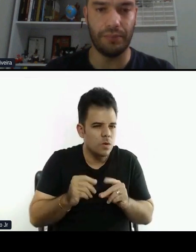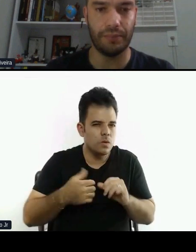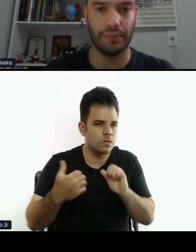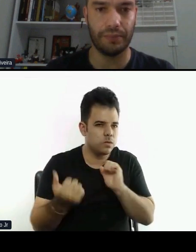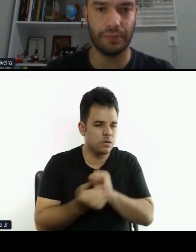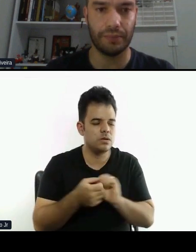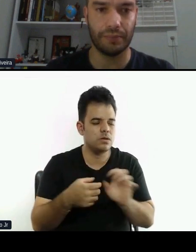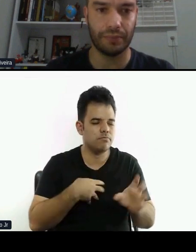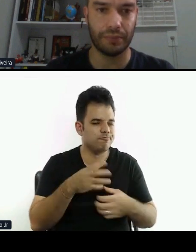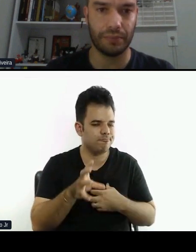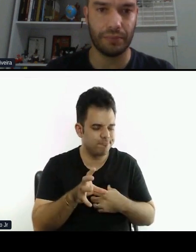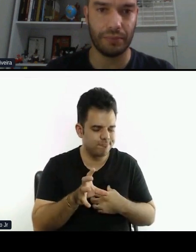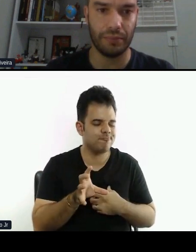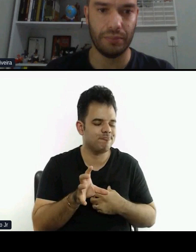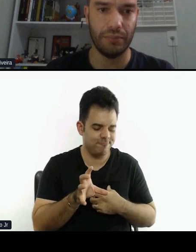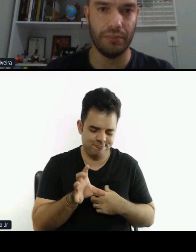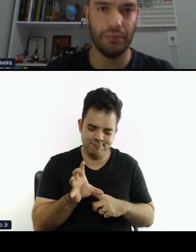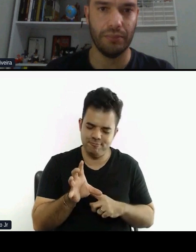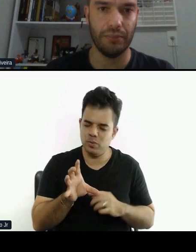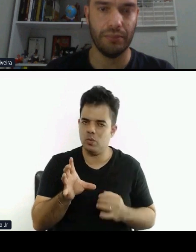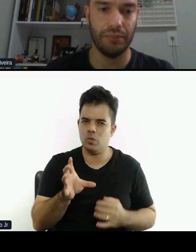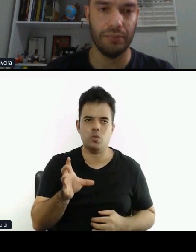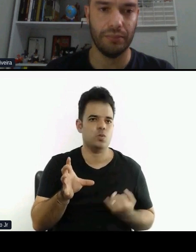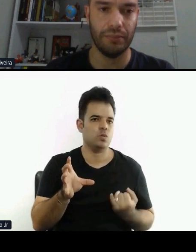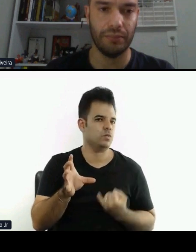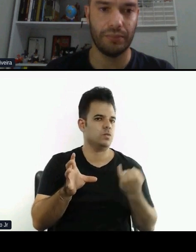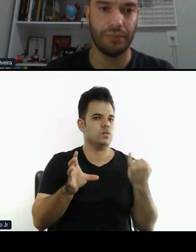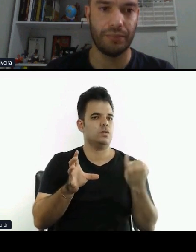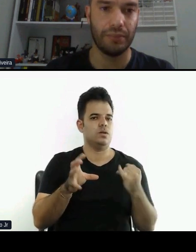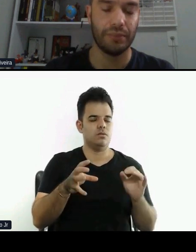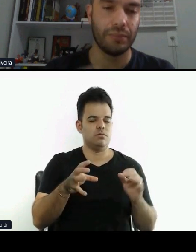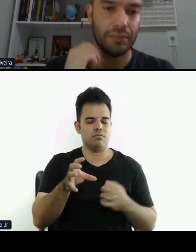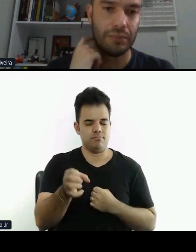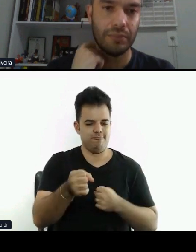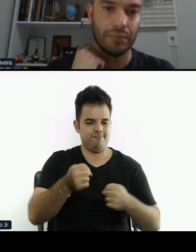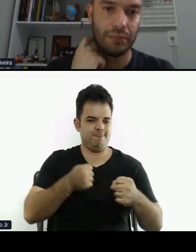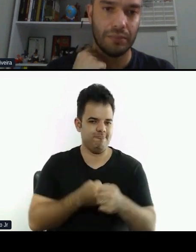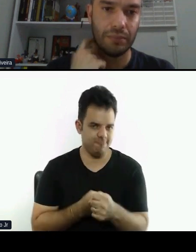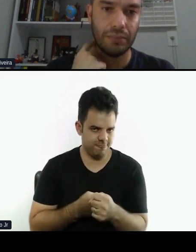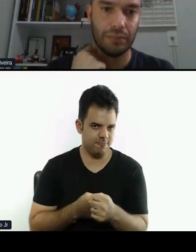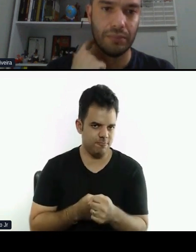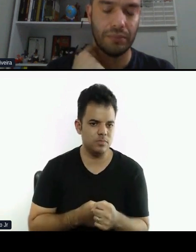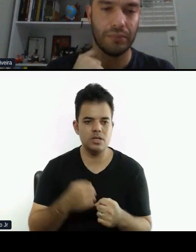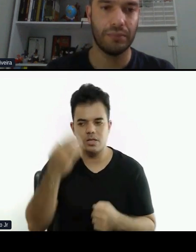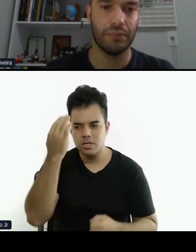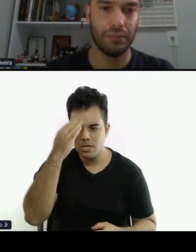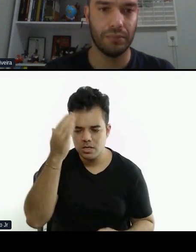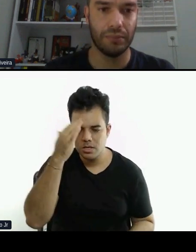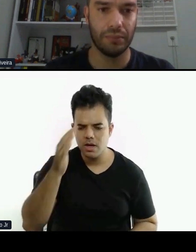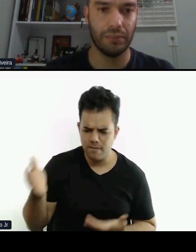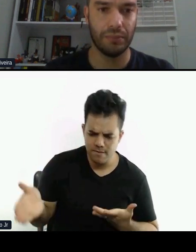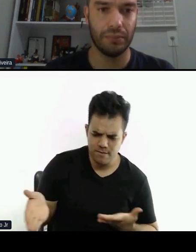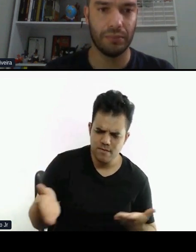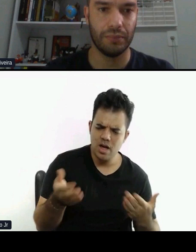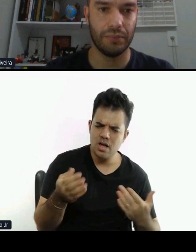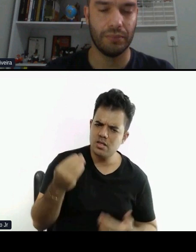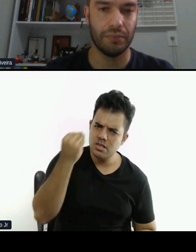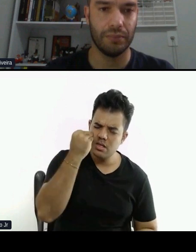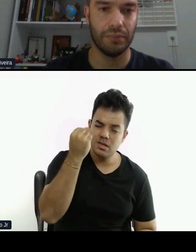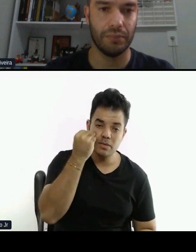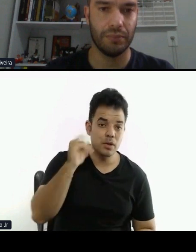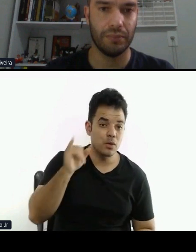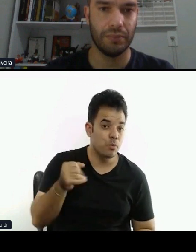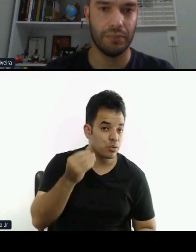empatia, eu acho que é muito nisso, né? A gente ter empatia, se colocar no lugar do outro, entender, dar oportunidades, né? Só que a oportunidade tem que